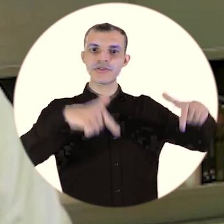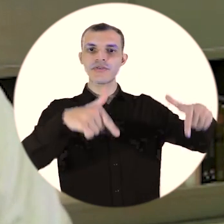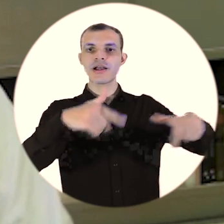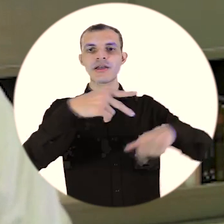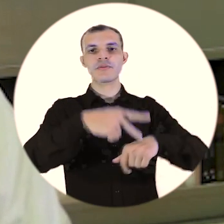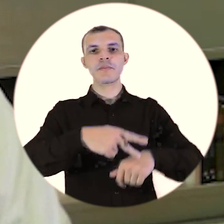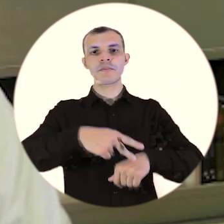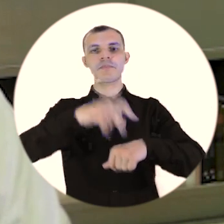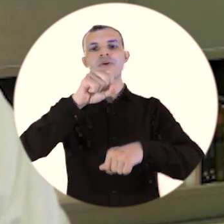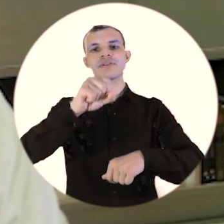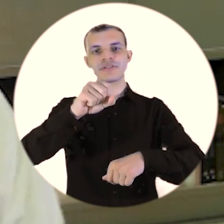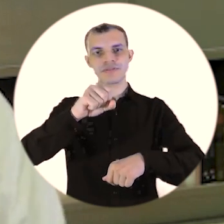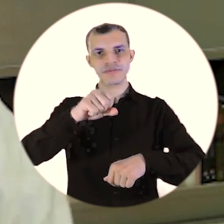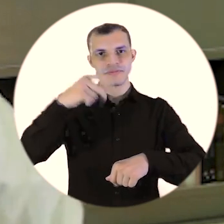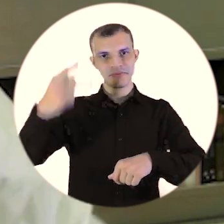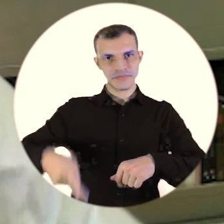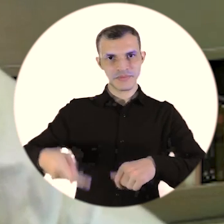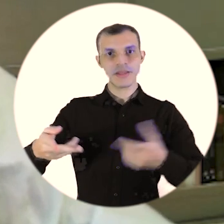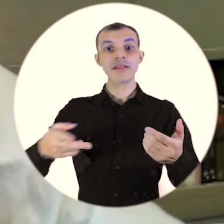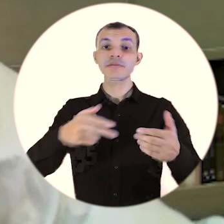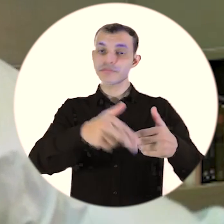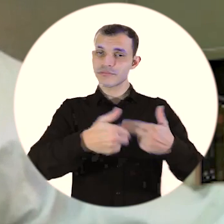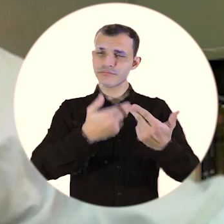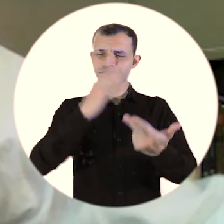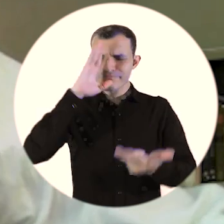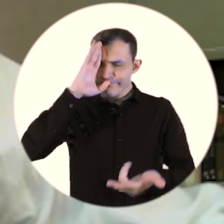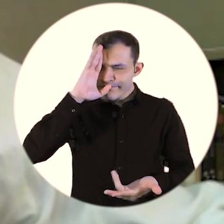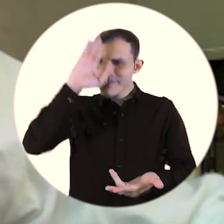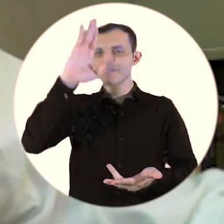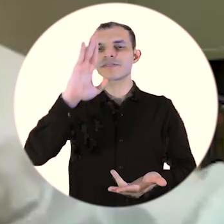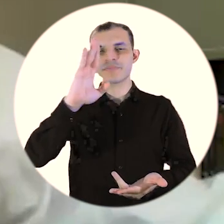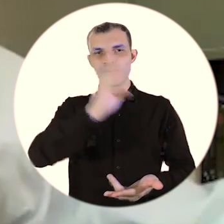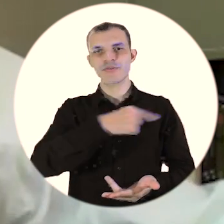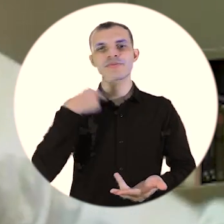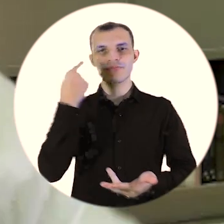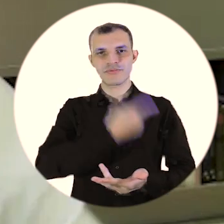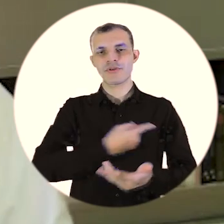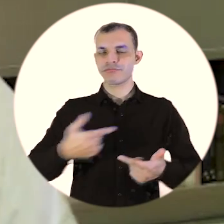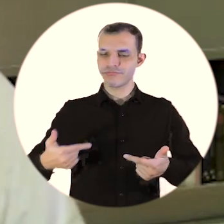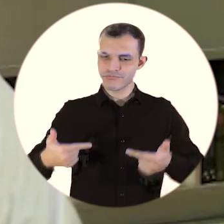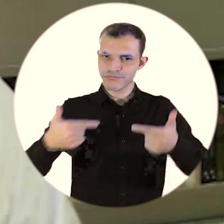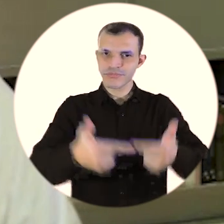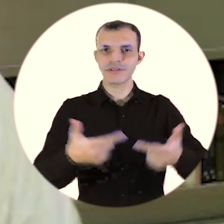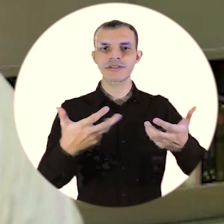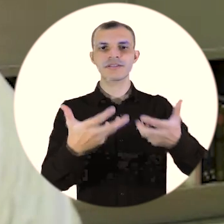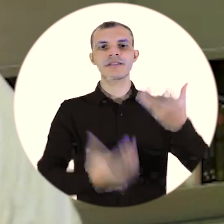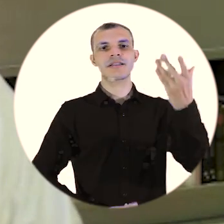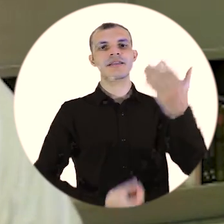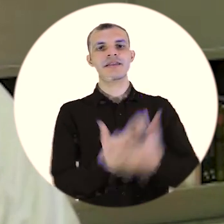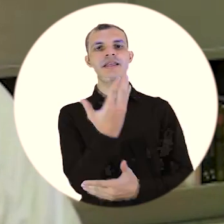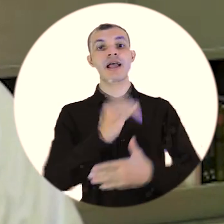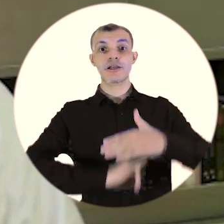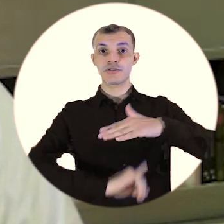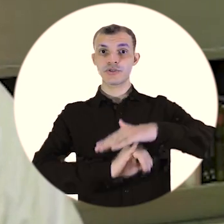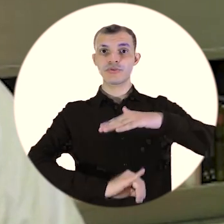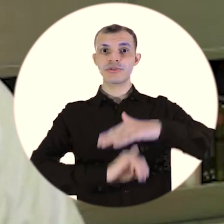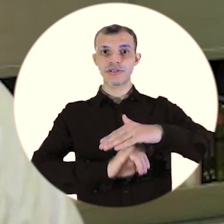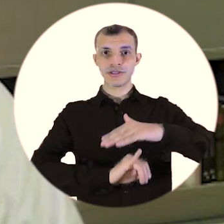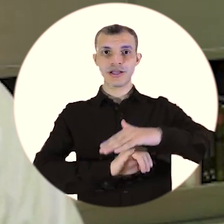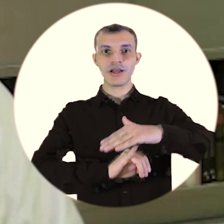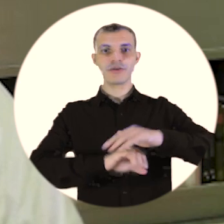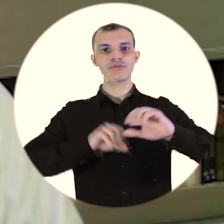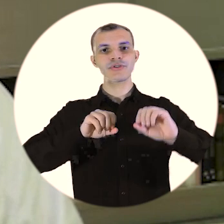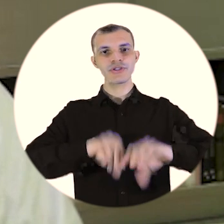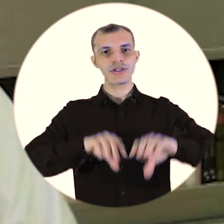suas pós-graduações. Isso foi o motivo principal, né, que nos levou a buscar a criação dessa